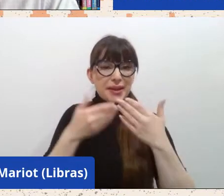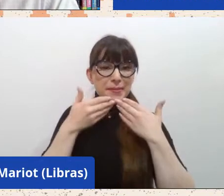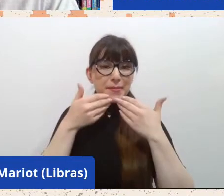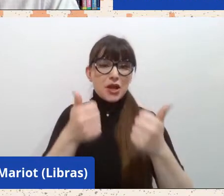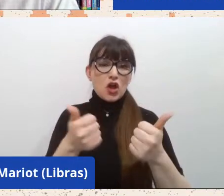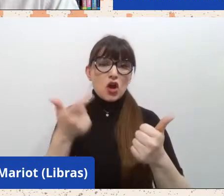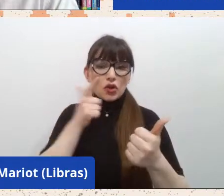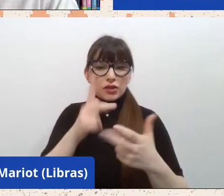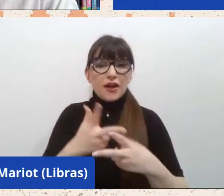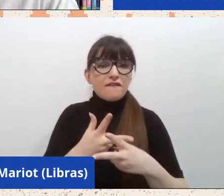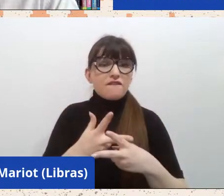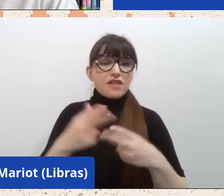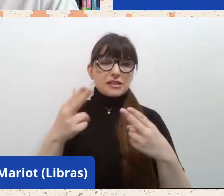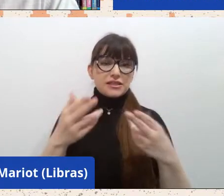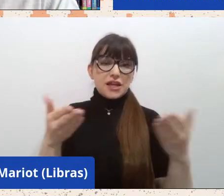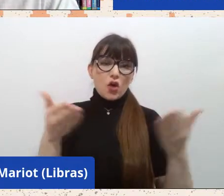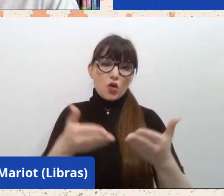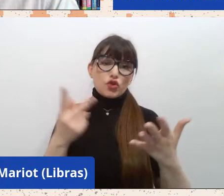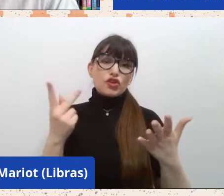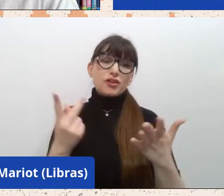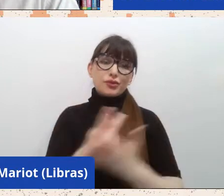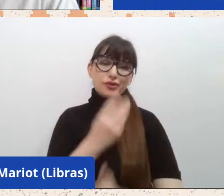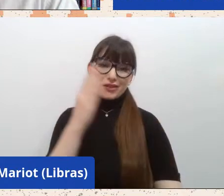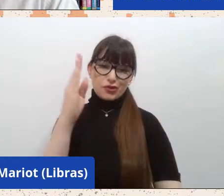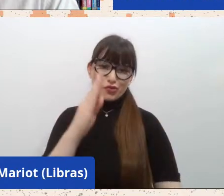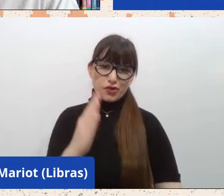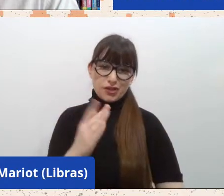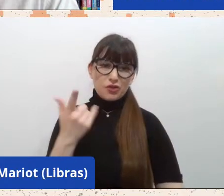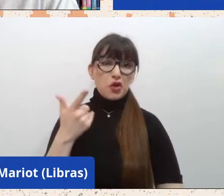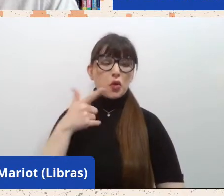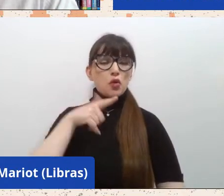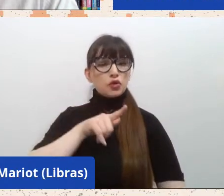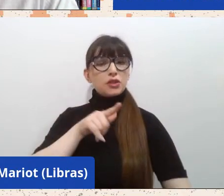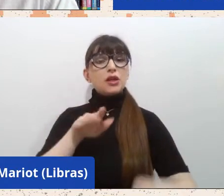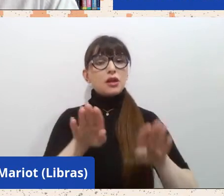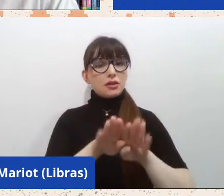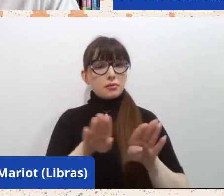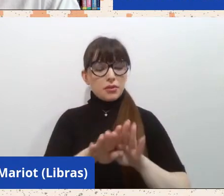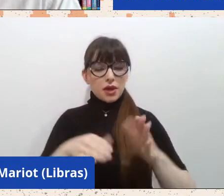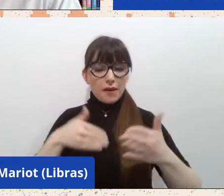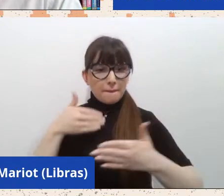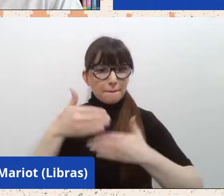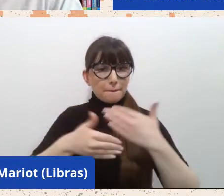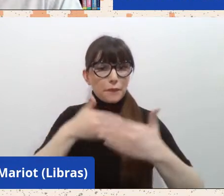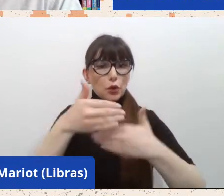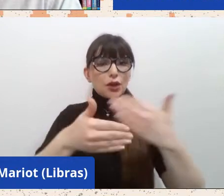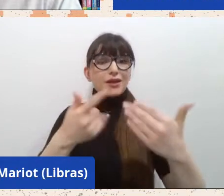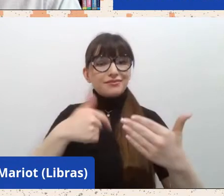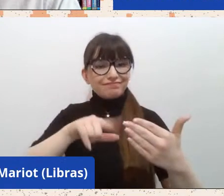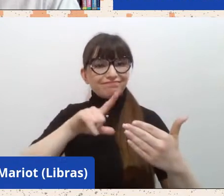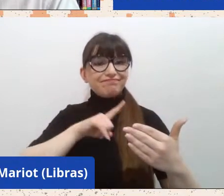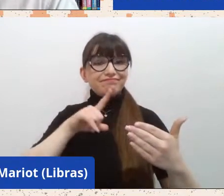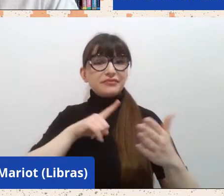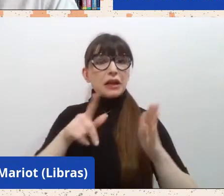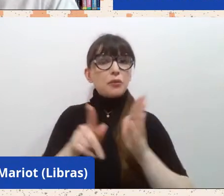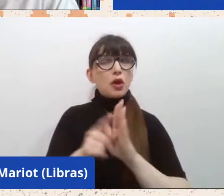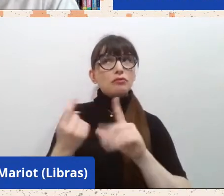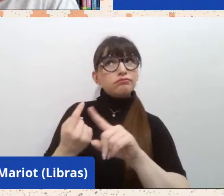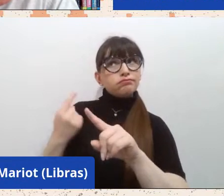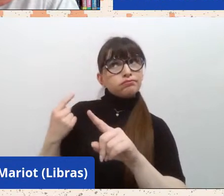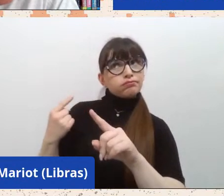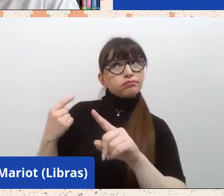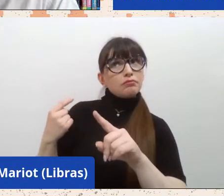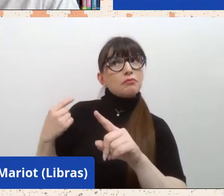vencer isso que está ocorrendo no Brasil e retomar todo aquele processo que nós tínhamos e tivemos no passado.